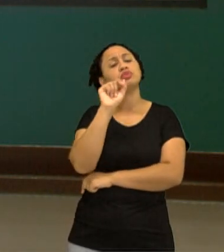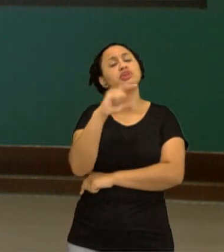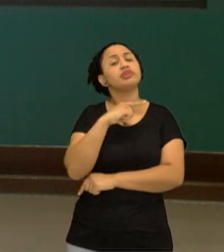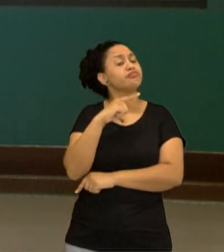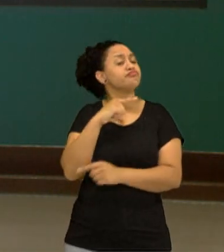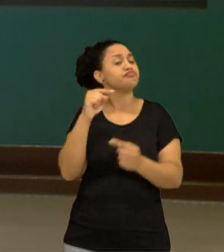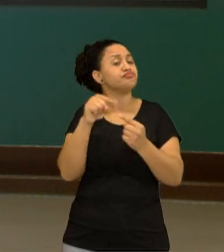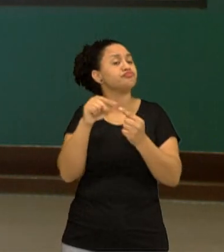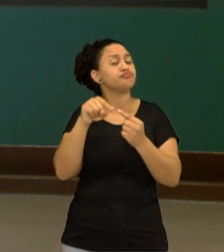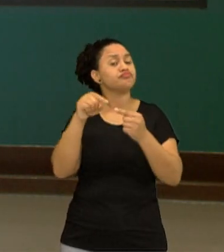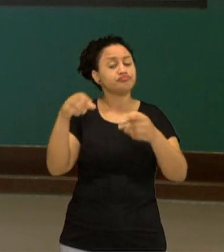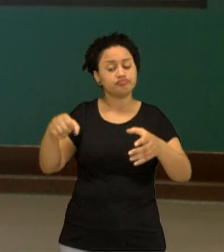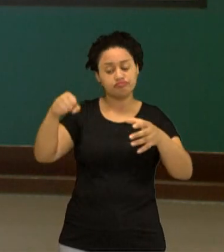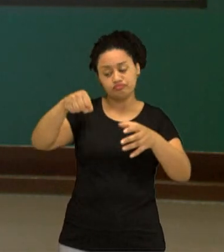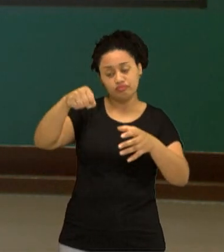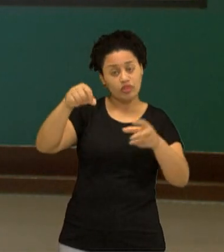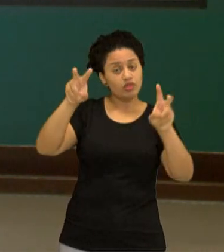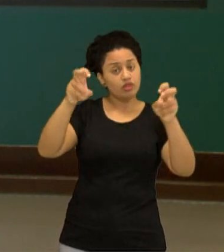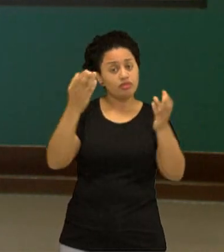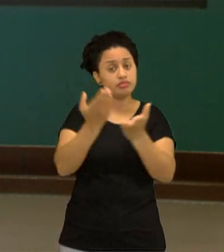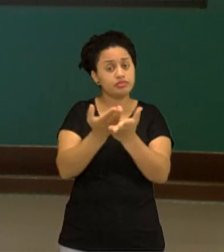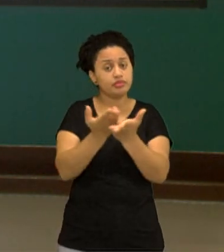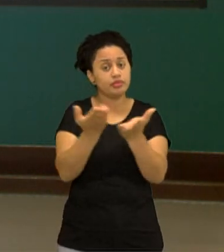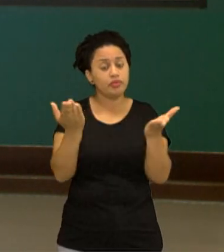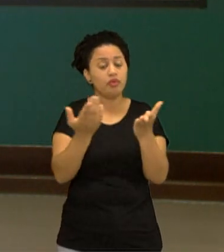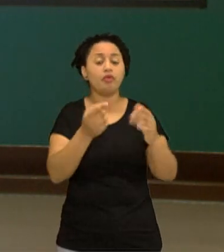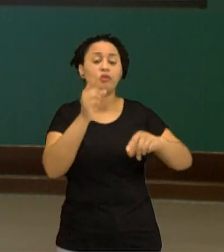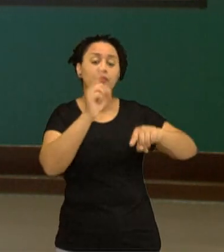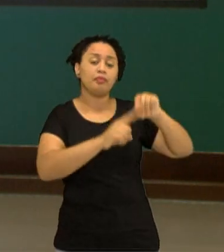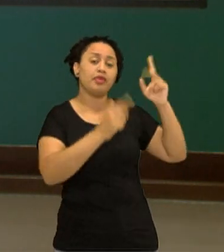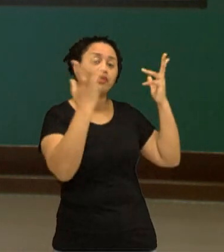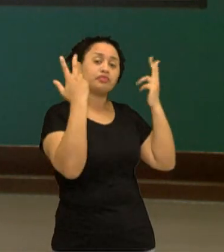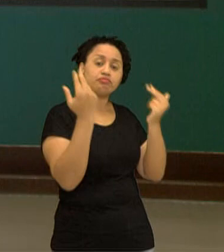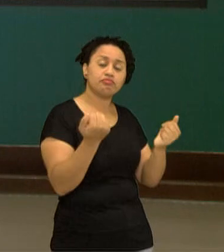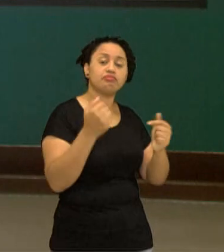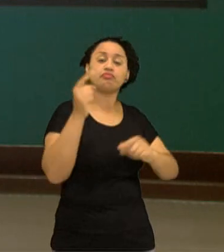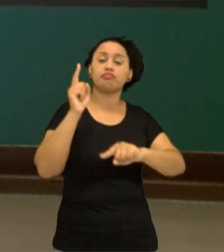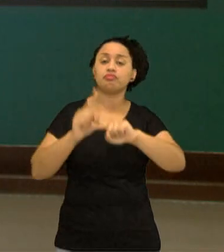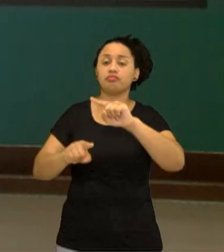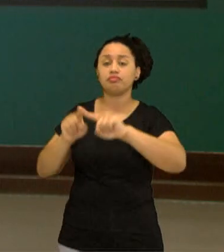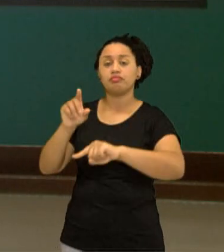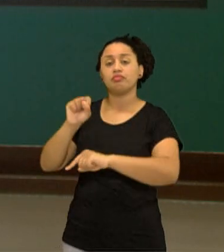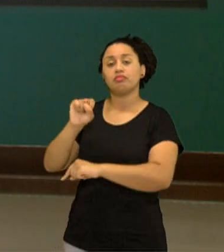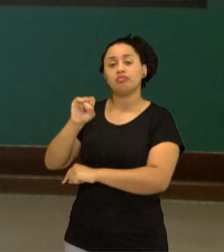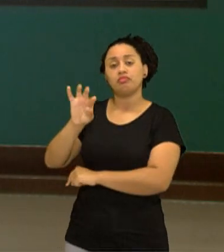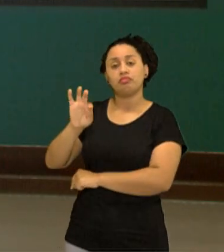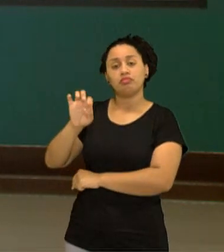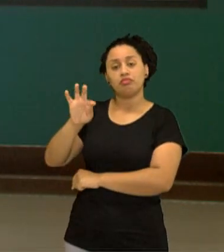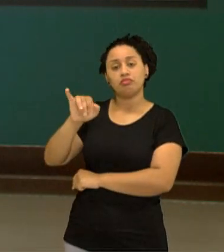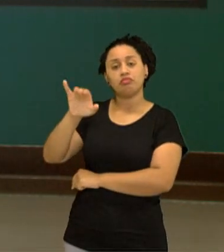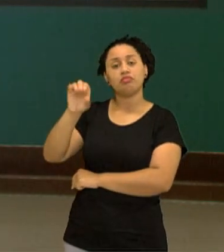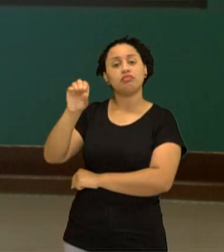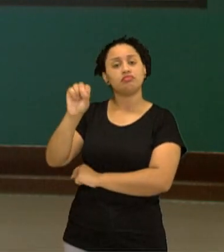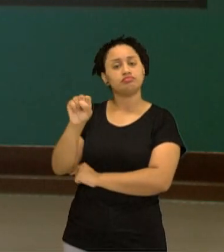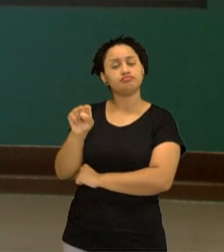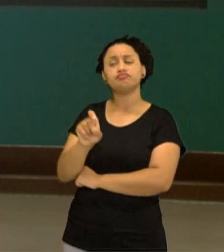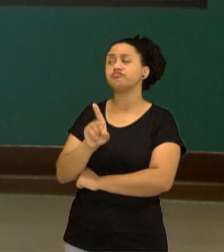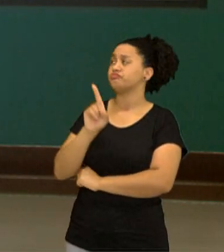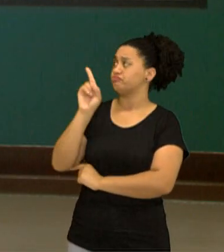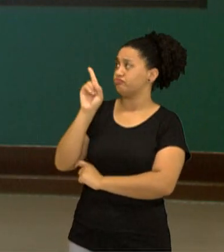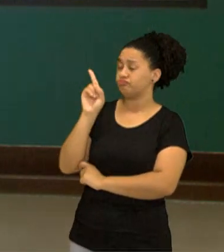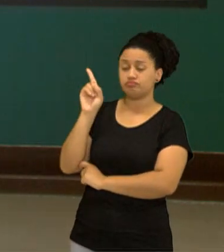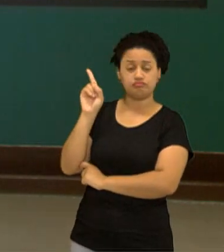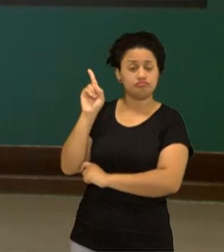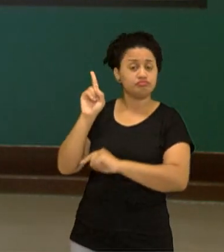cestas com o tema da nossa aula, materiais naturais e sintéticos? Eu pergunto para vocês, esses